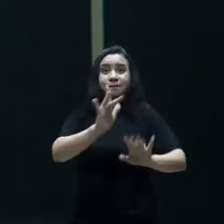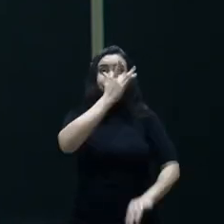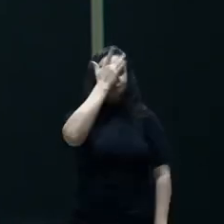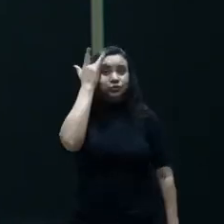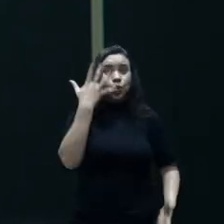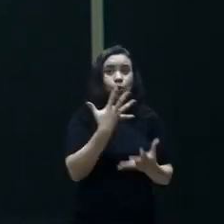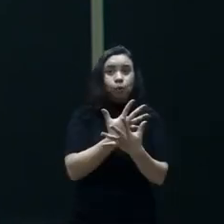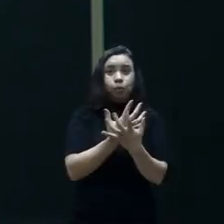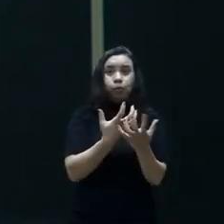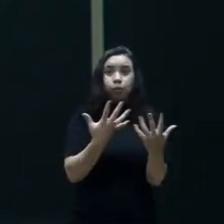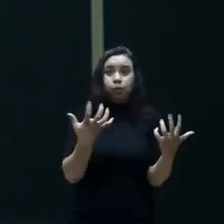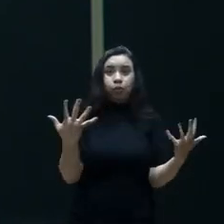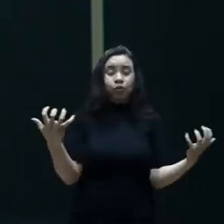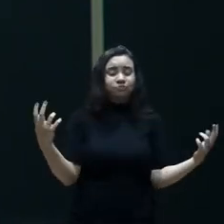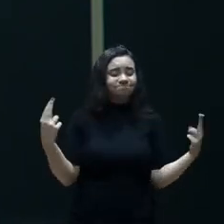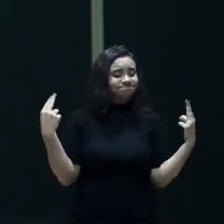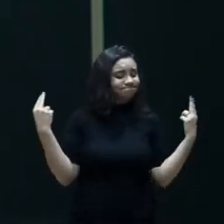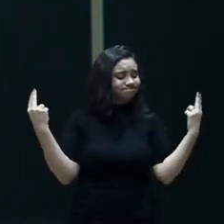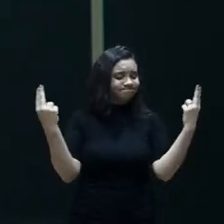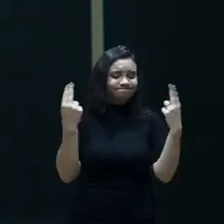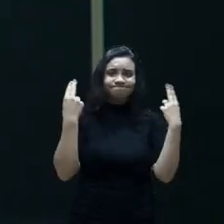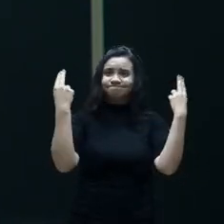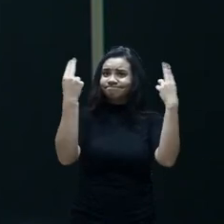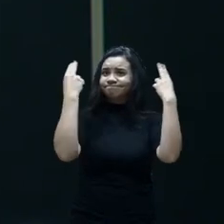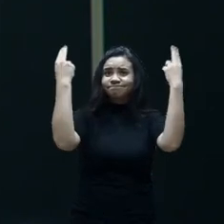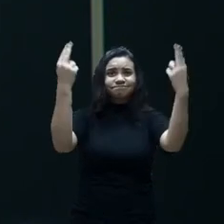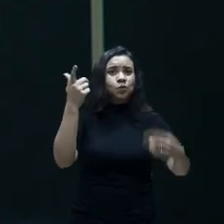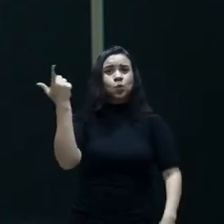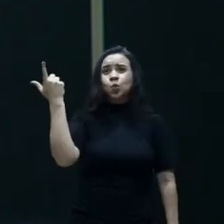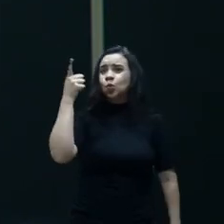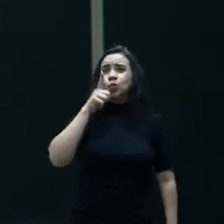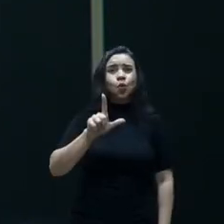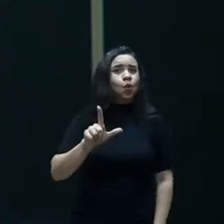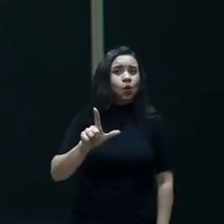nós não estamos conseguindo fazer nenhum por cento durante o dia.